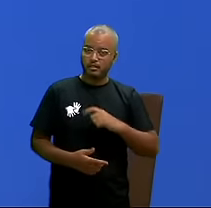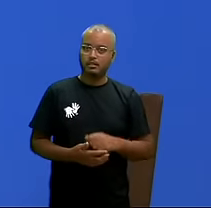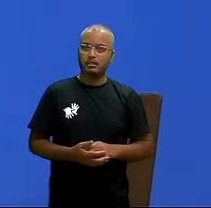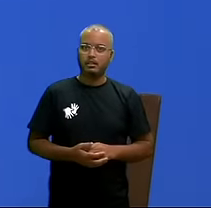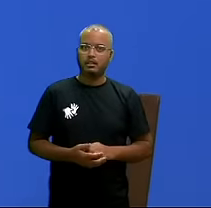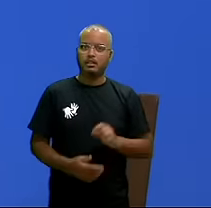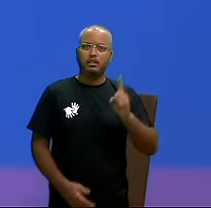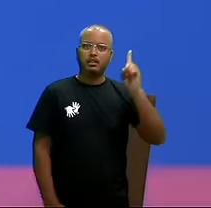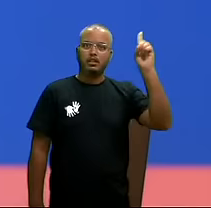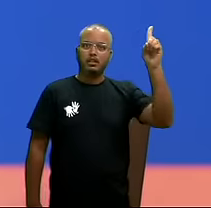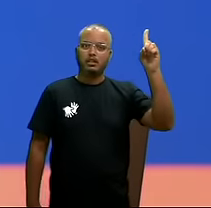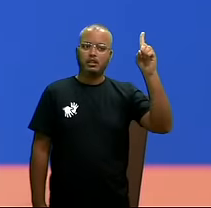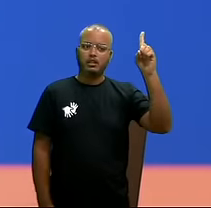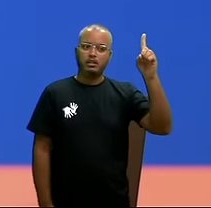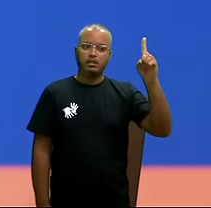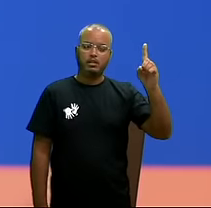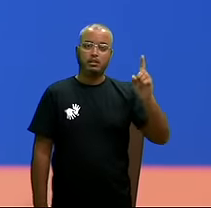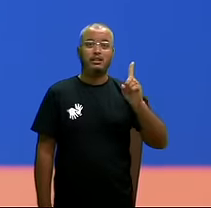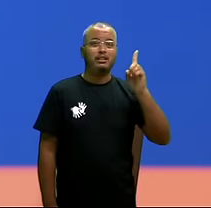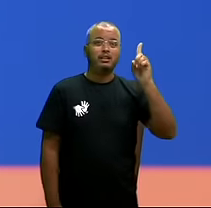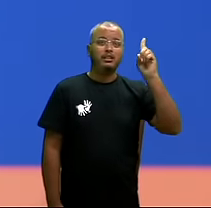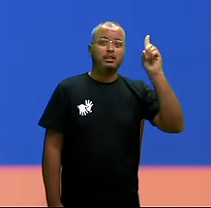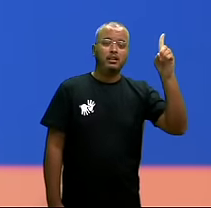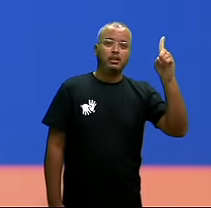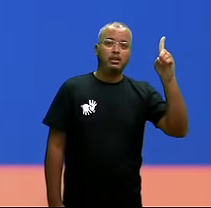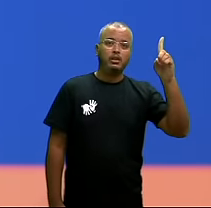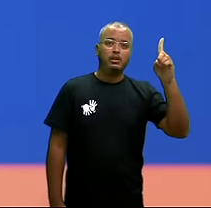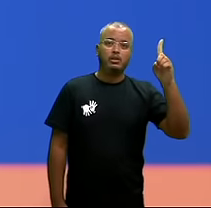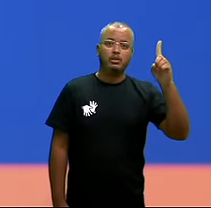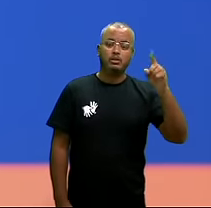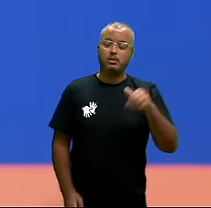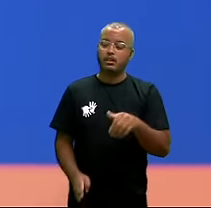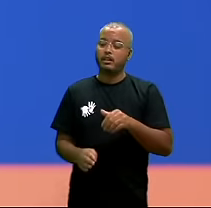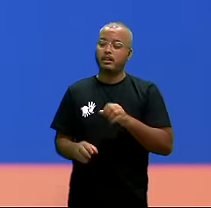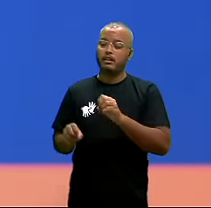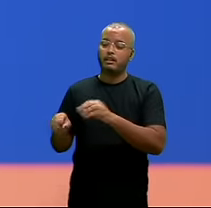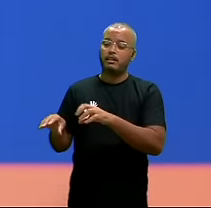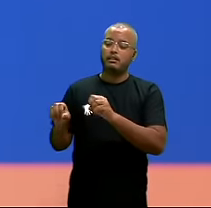não escolhe os capacitados, Deus capacita os escolhidos. Onde está isso na Bíblia?